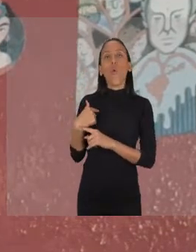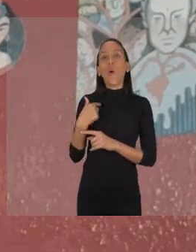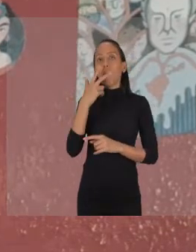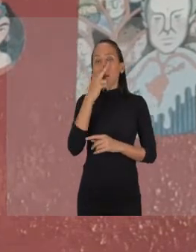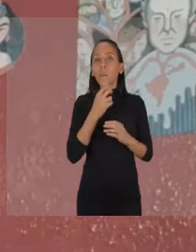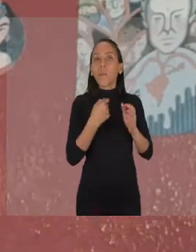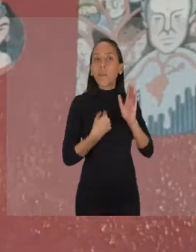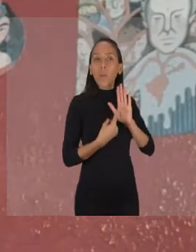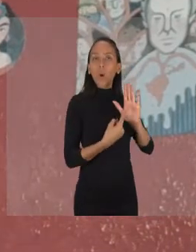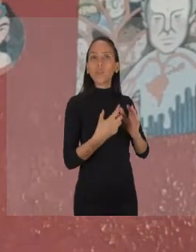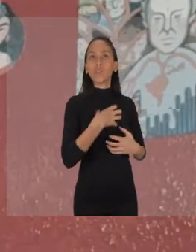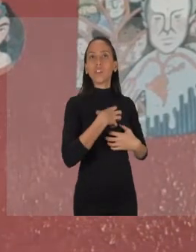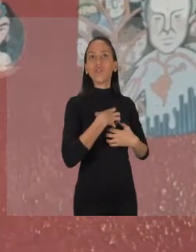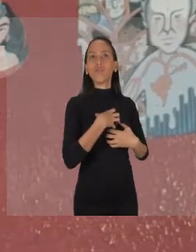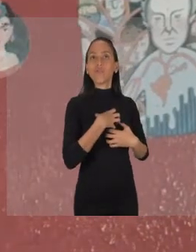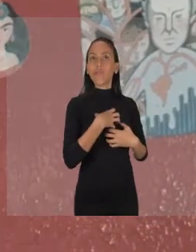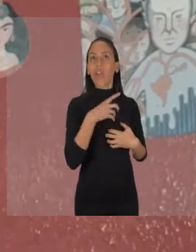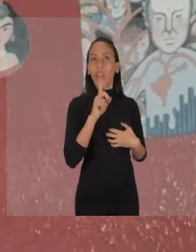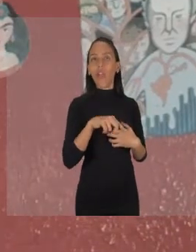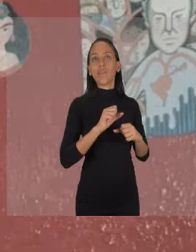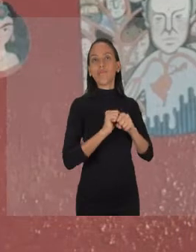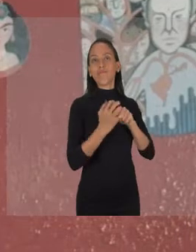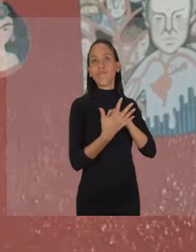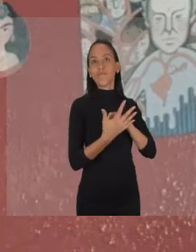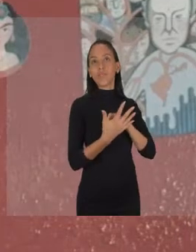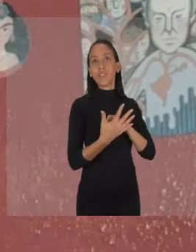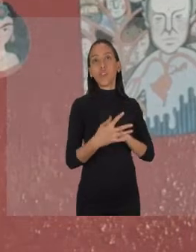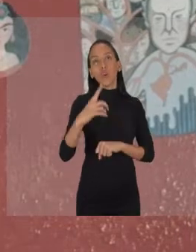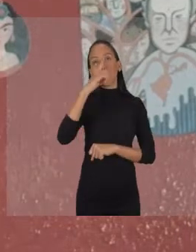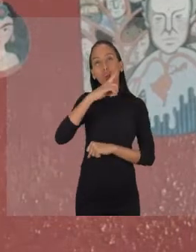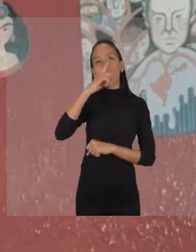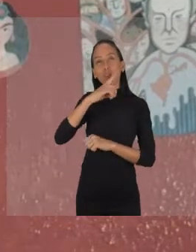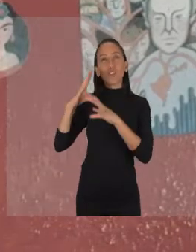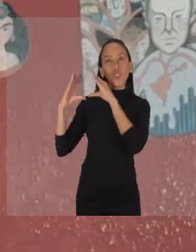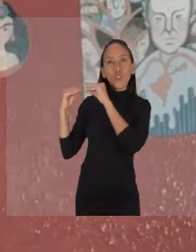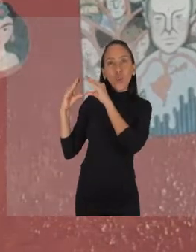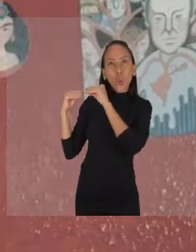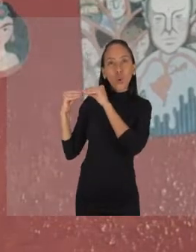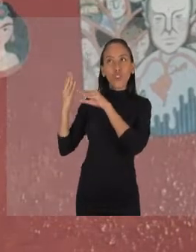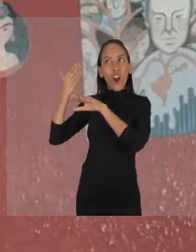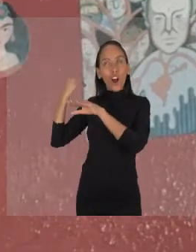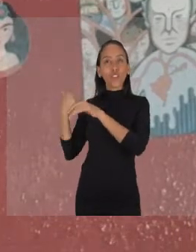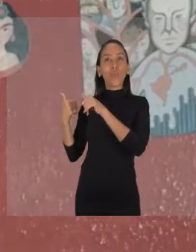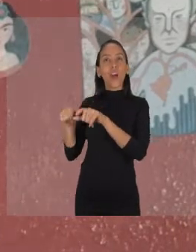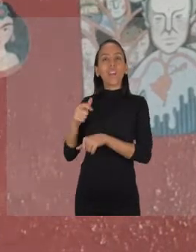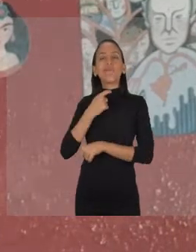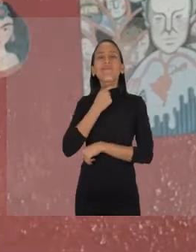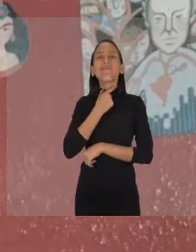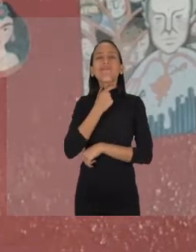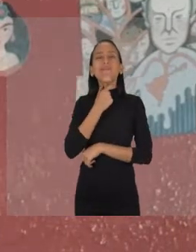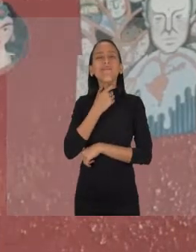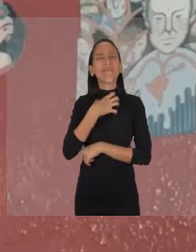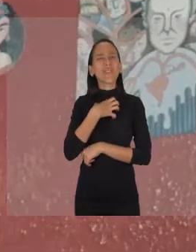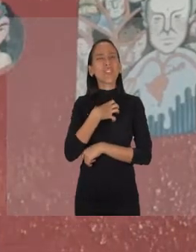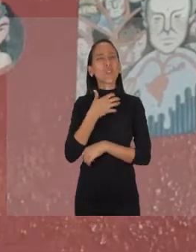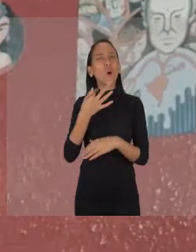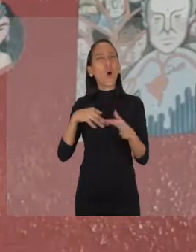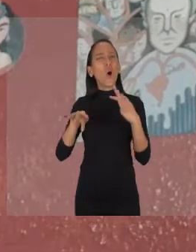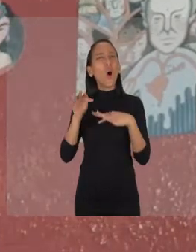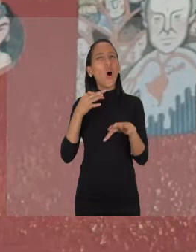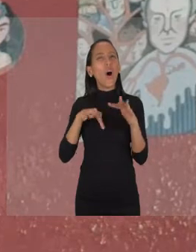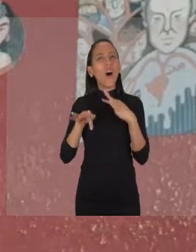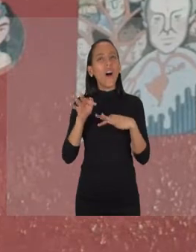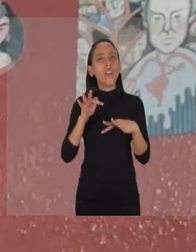sintomas de Covid no domingo à noite. Eu comecei a sentir garganta, a minha garganta estava doendo um pouco, e